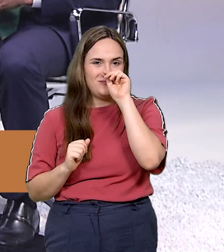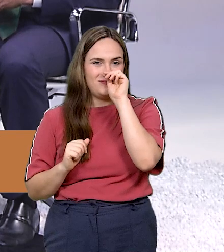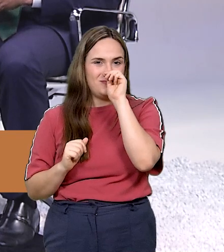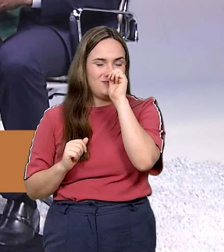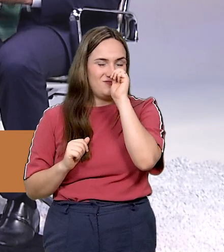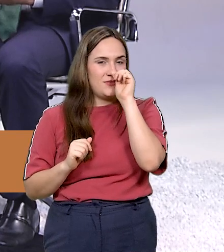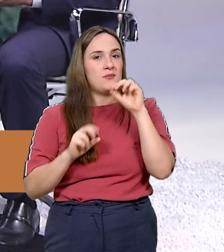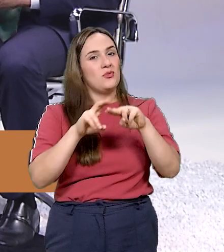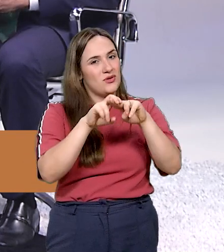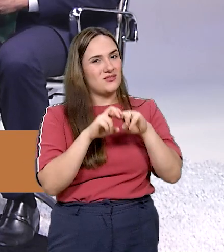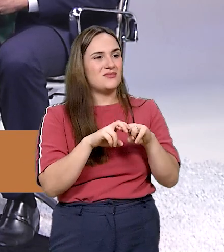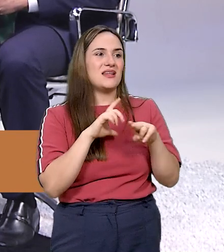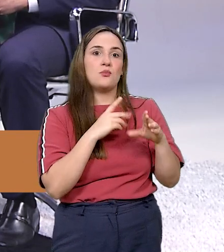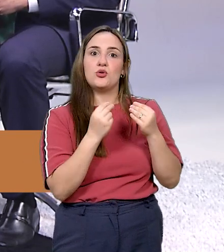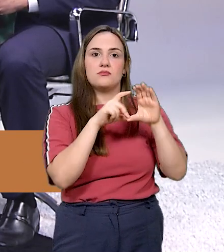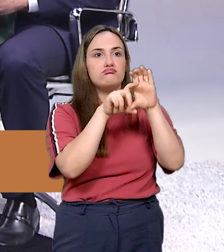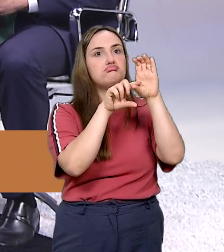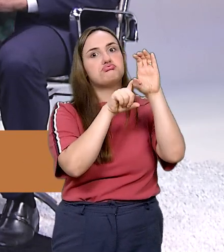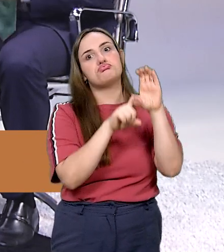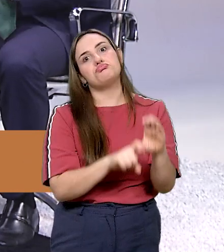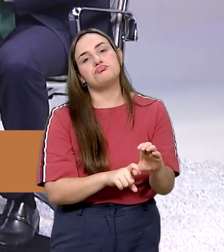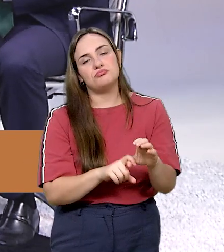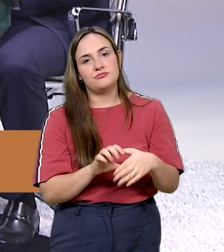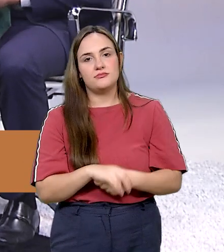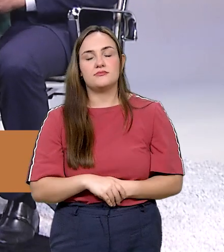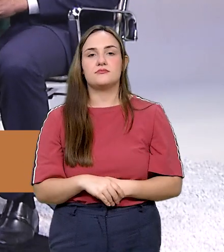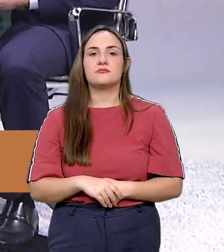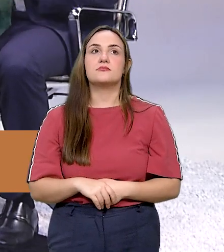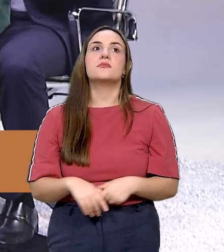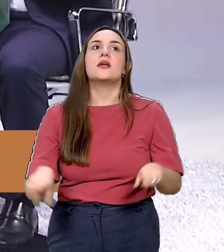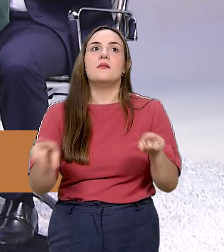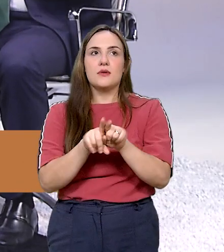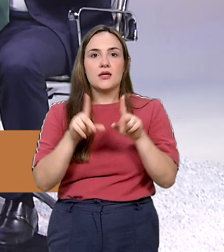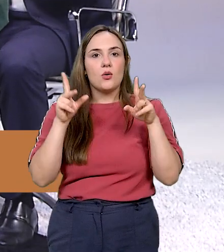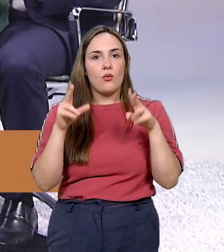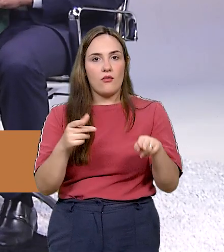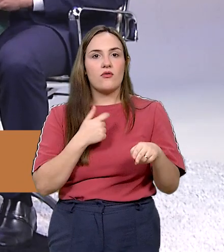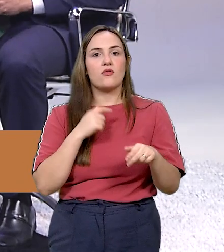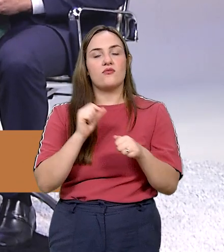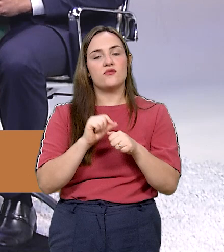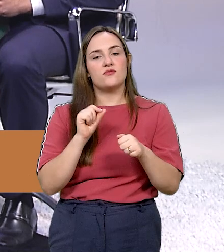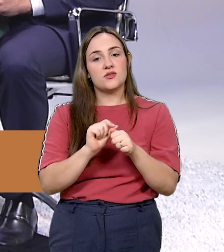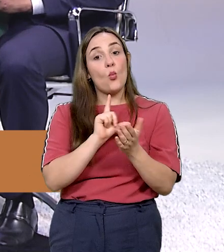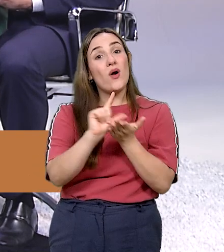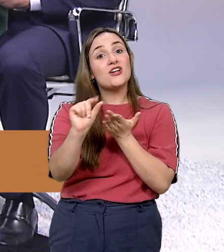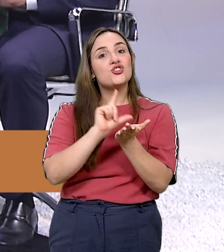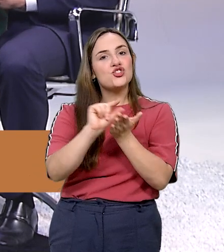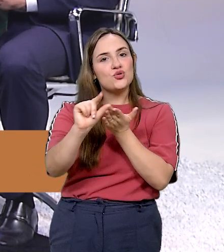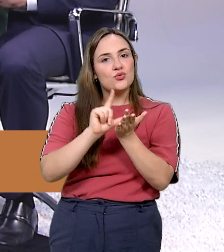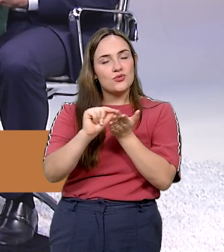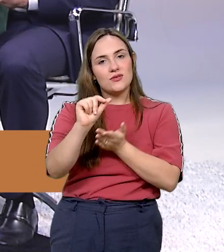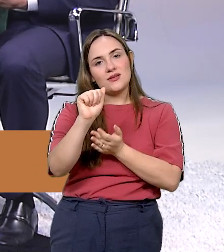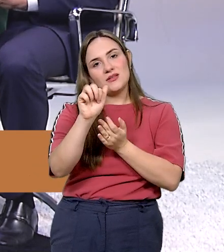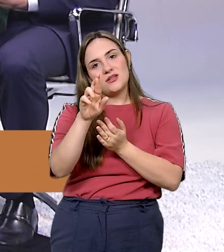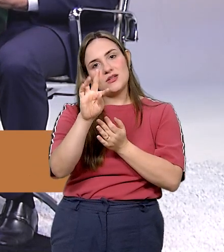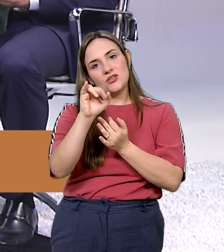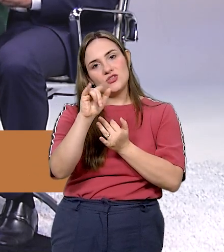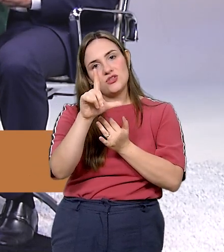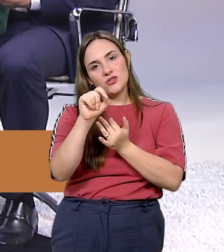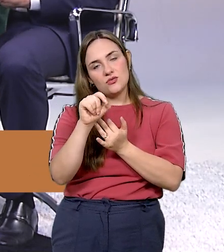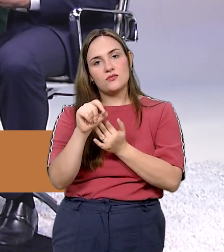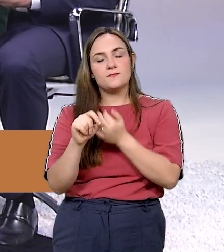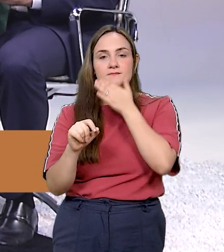deságua na questão do endividamento. Da mesma maneira, nós fizemos um segundo artigo, que foi voltado